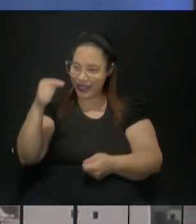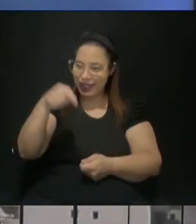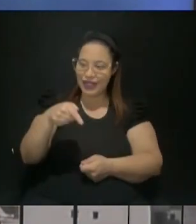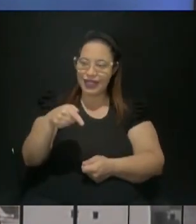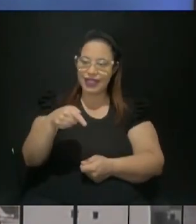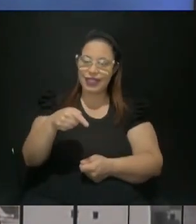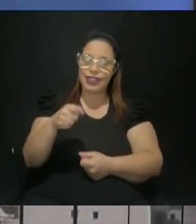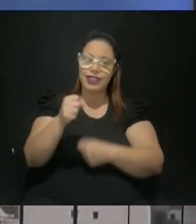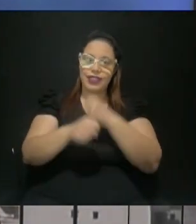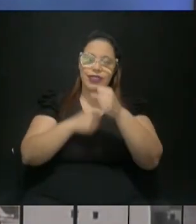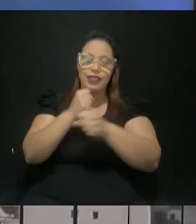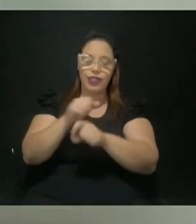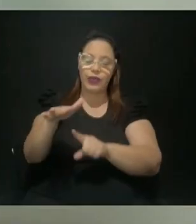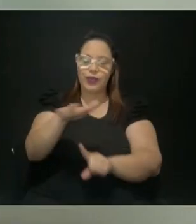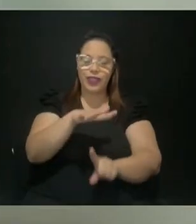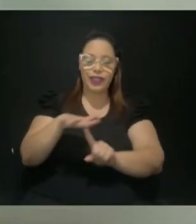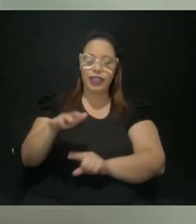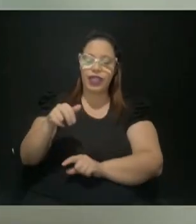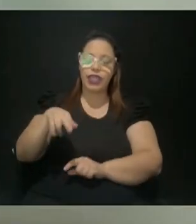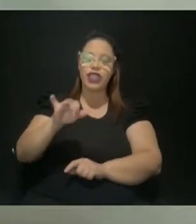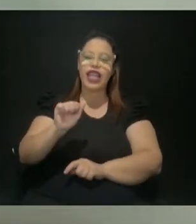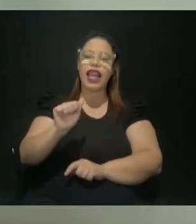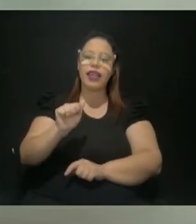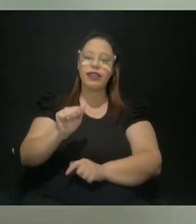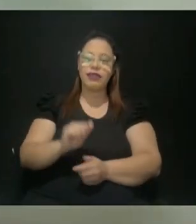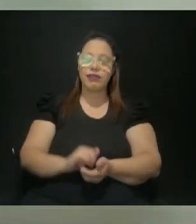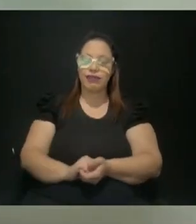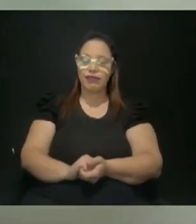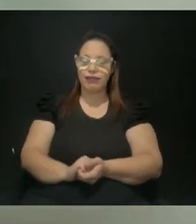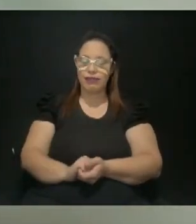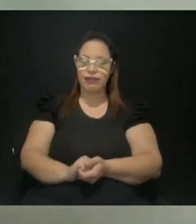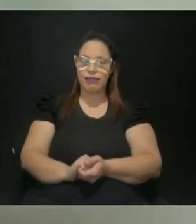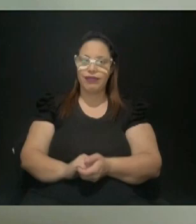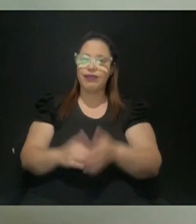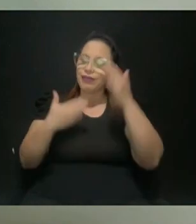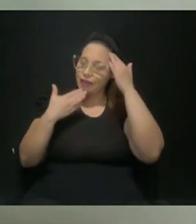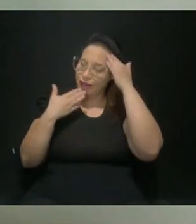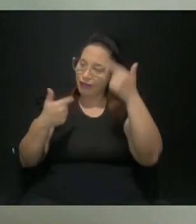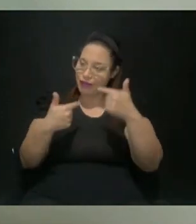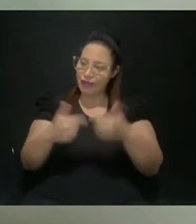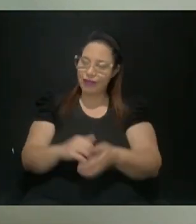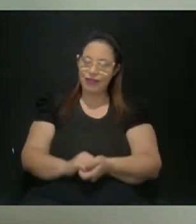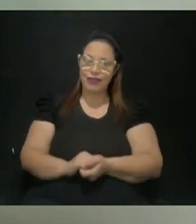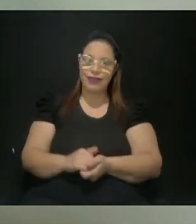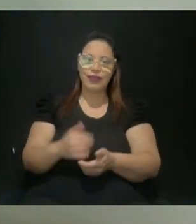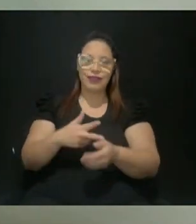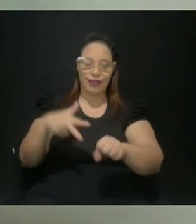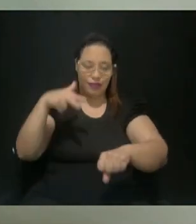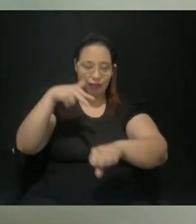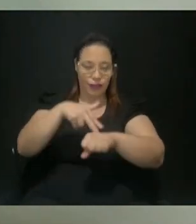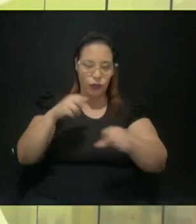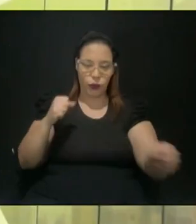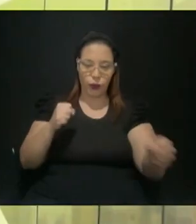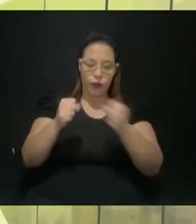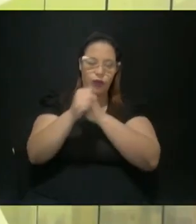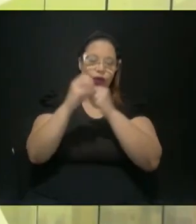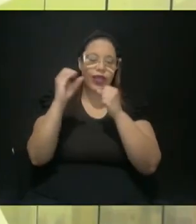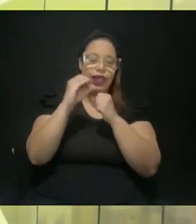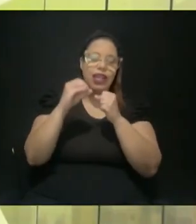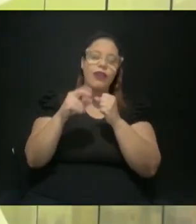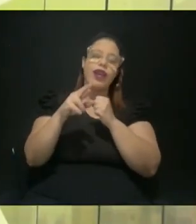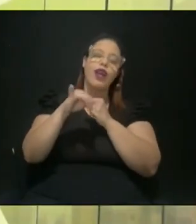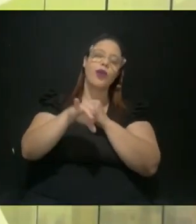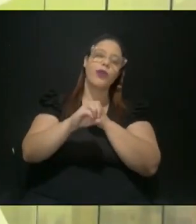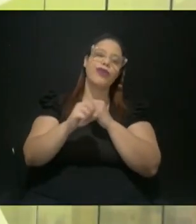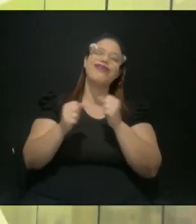Giro Ambiental, Natiela. Eu que agradeço e vamos juntos para o zero carbono. Vamos lá, né?